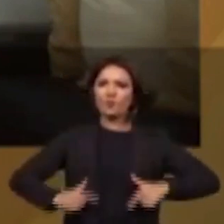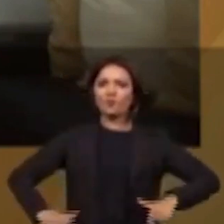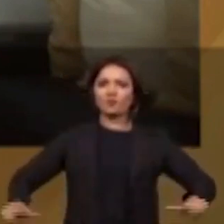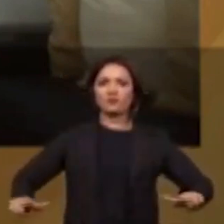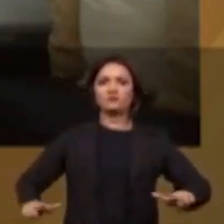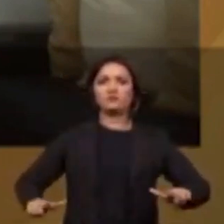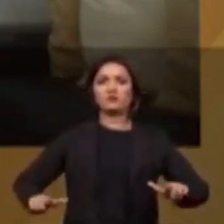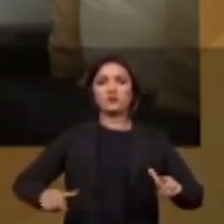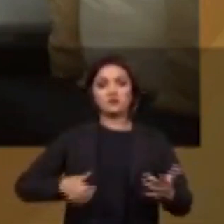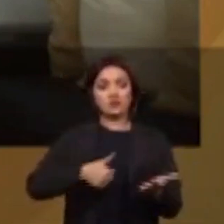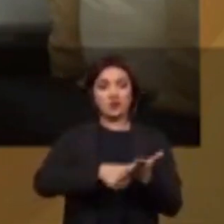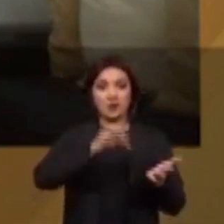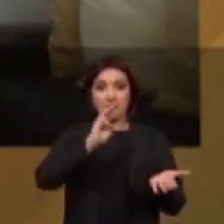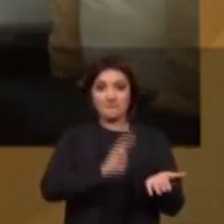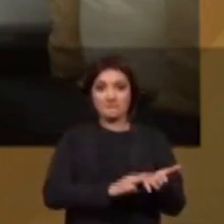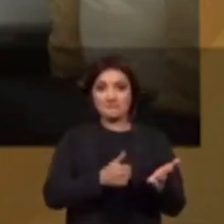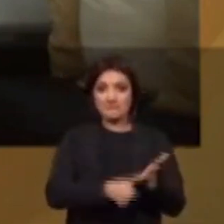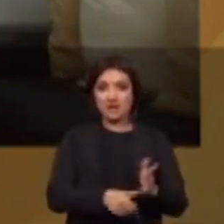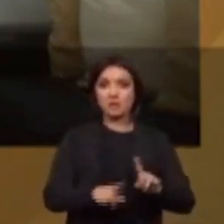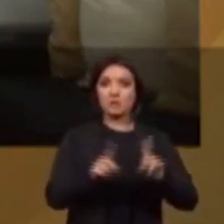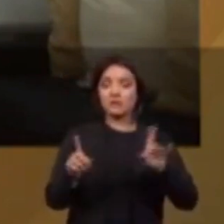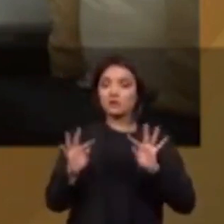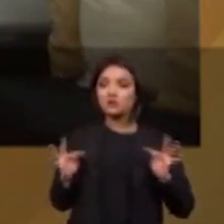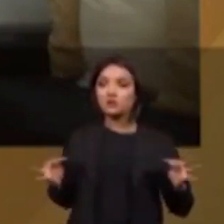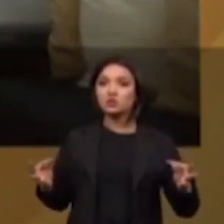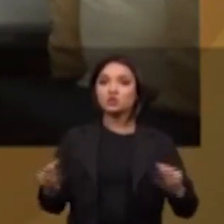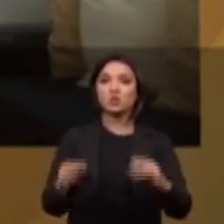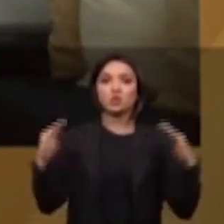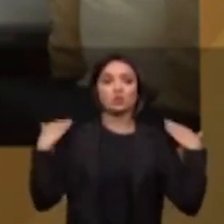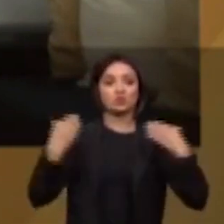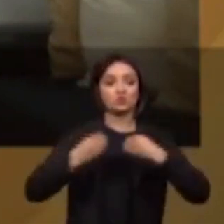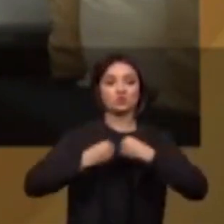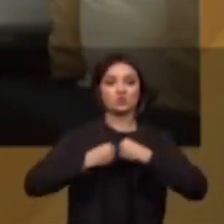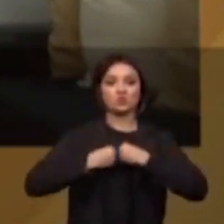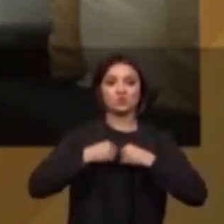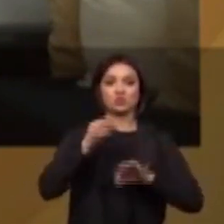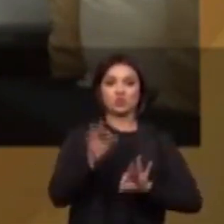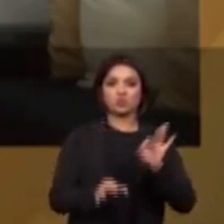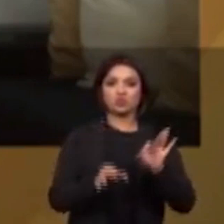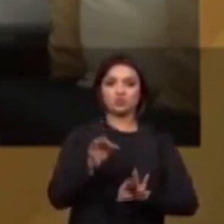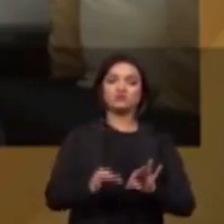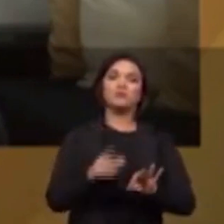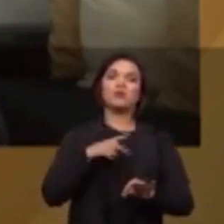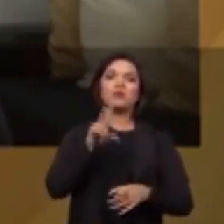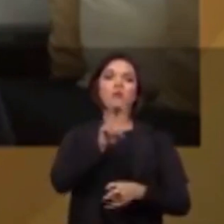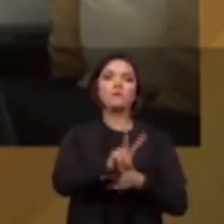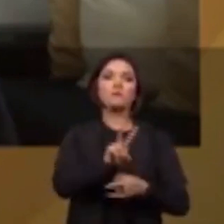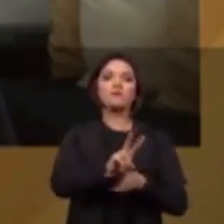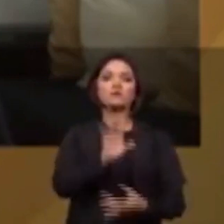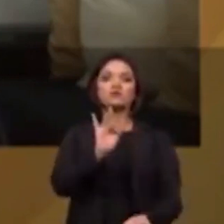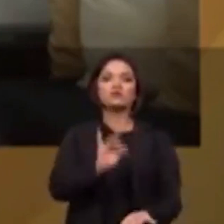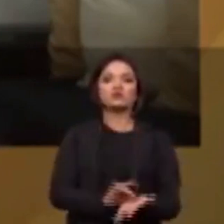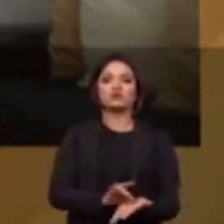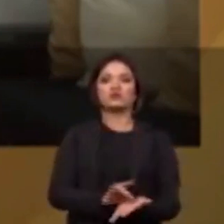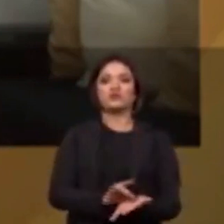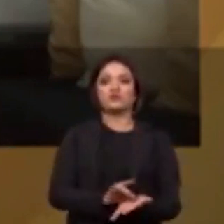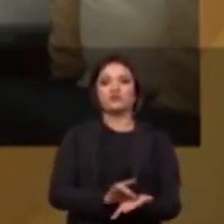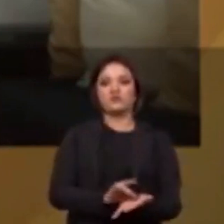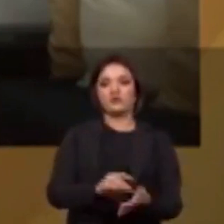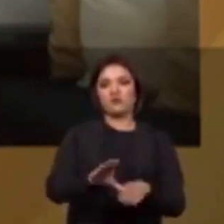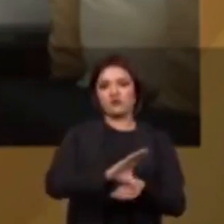seus membros, mas de todos os magistrados, para que possam proteger e efetivar a ordem